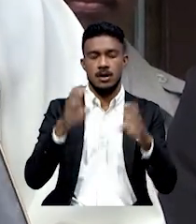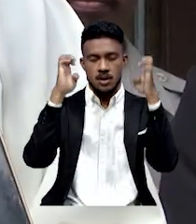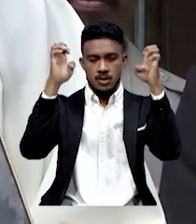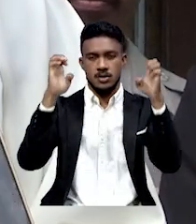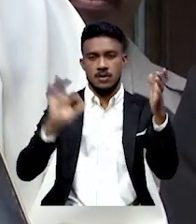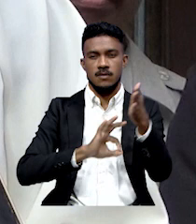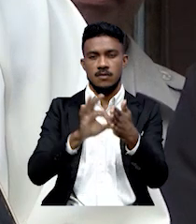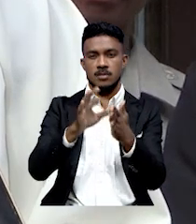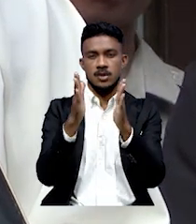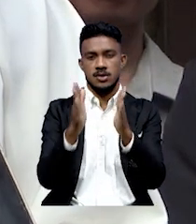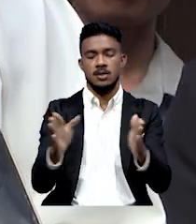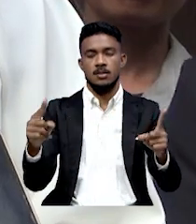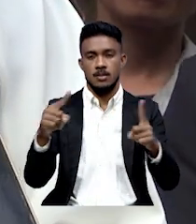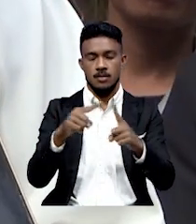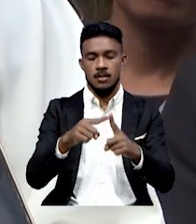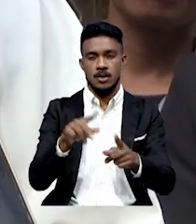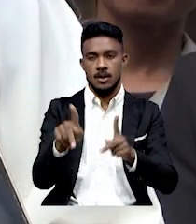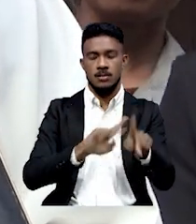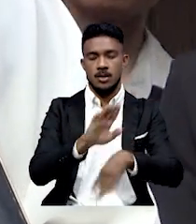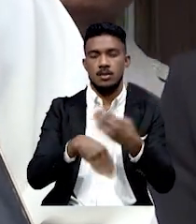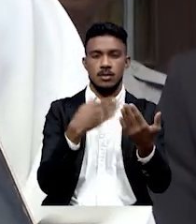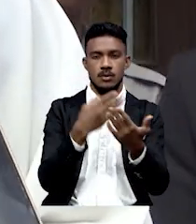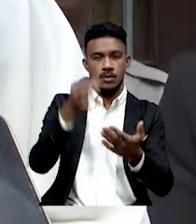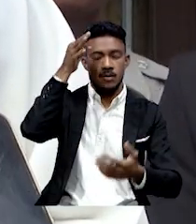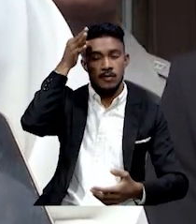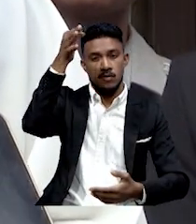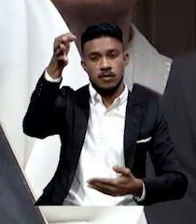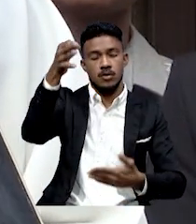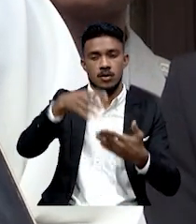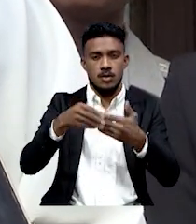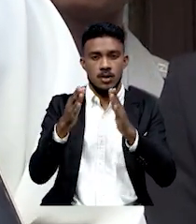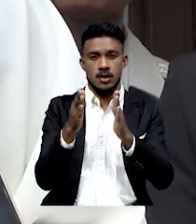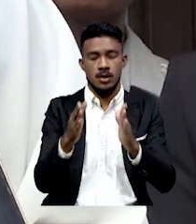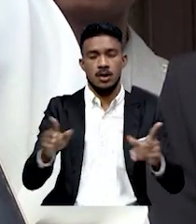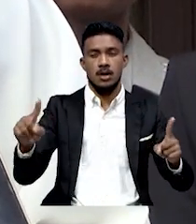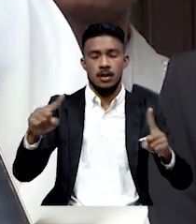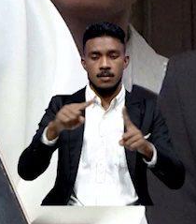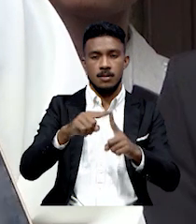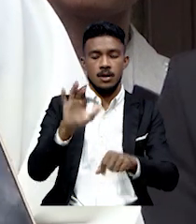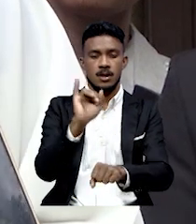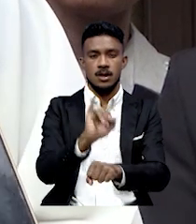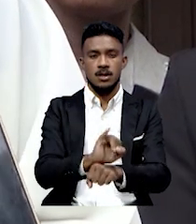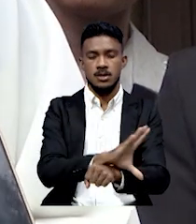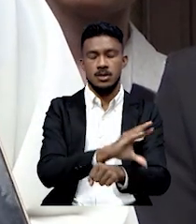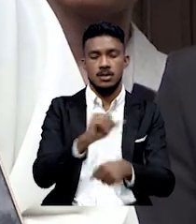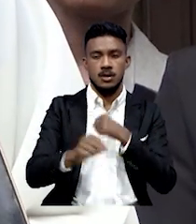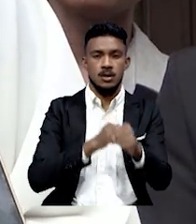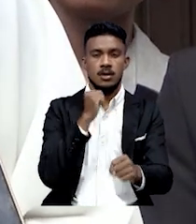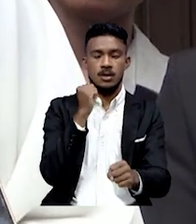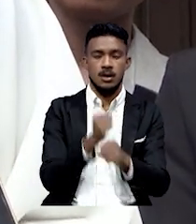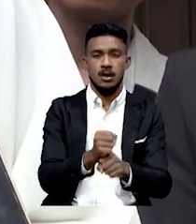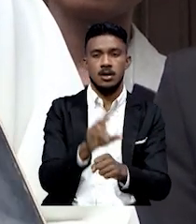o seminarista Sira, e futuro liderança, mas com uma creda, para a nação e da Neninian. Deve lá, ona, tinan, hito no